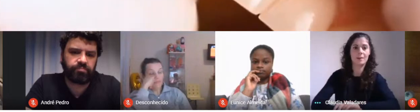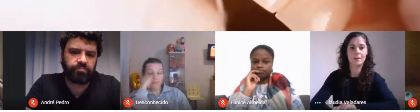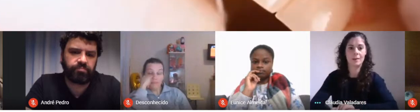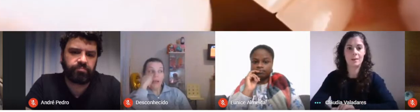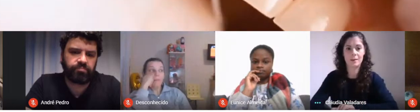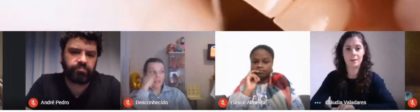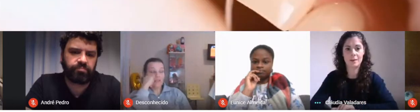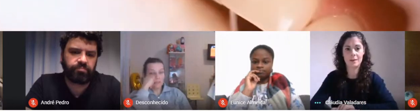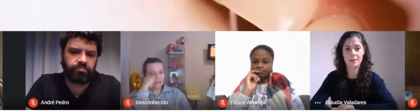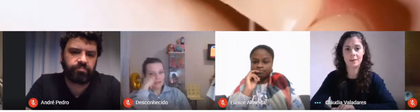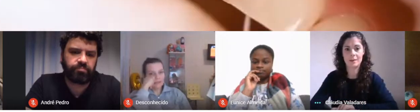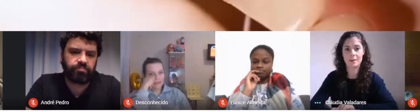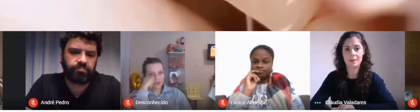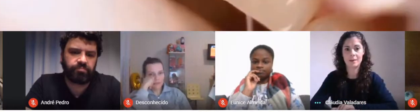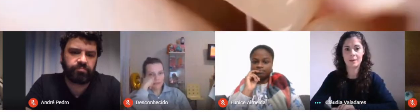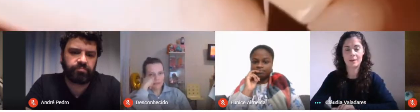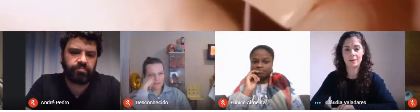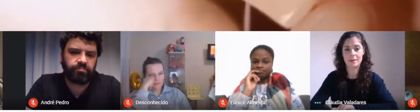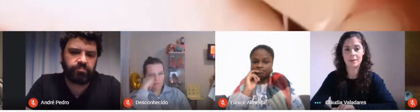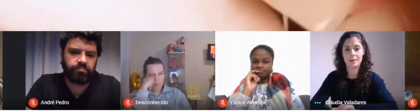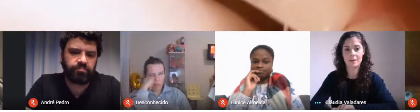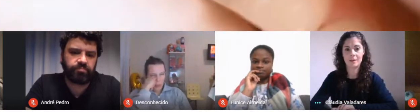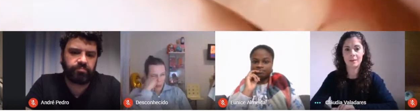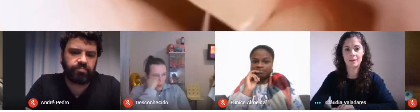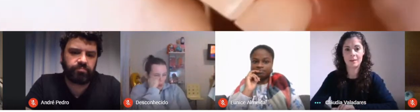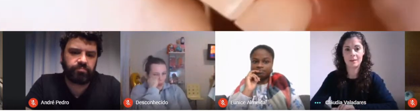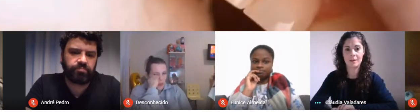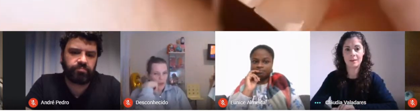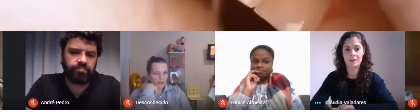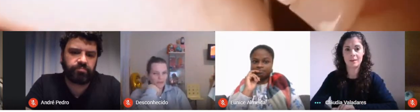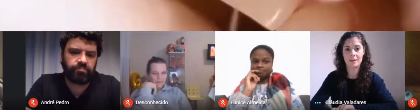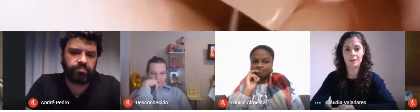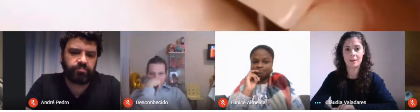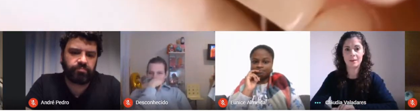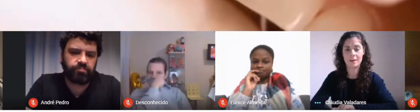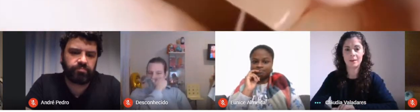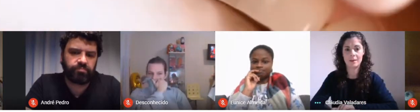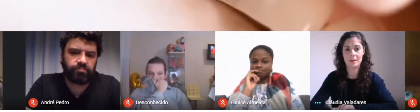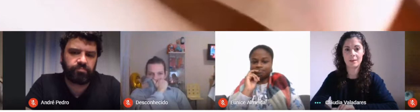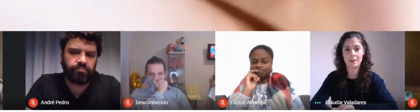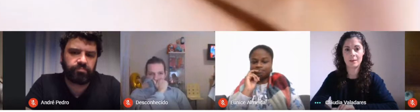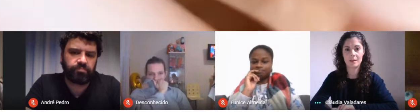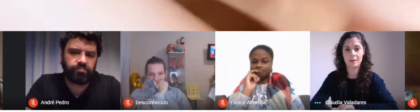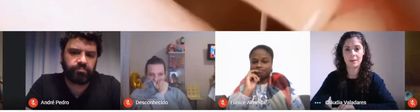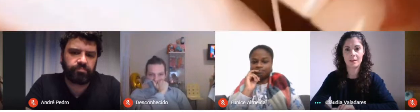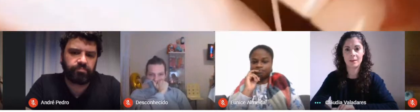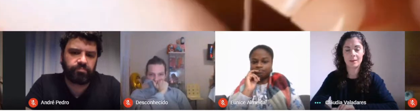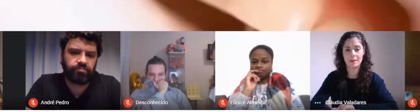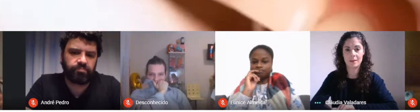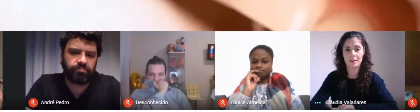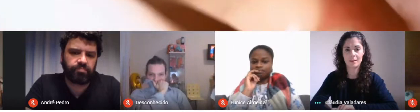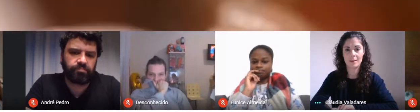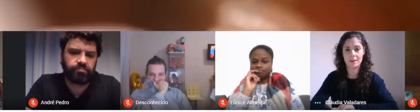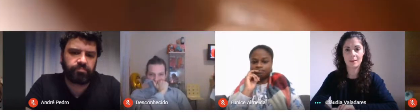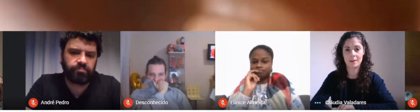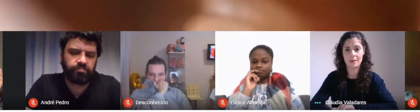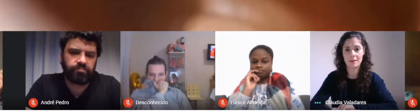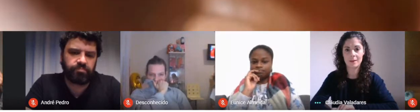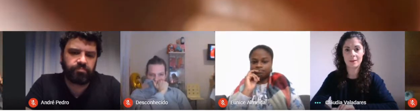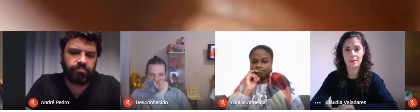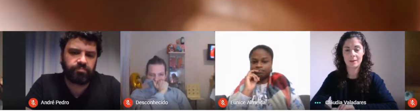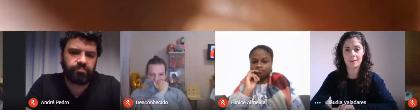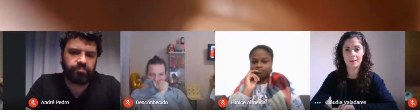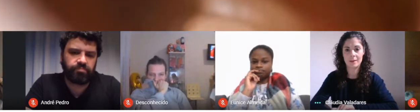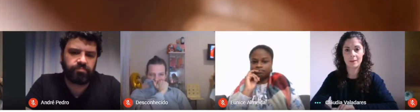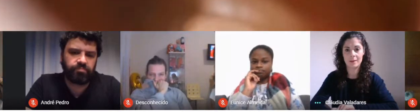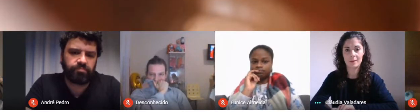e faz então movimentos de vai e vem para entrar dentro do dente. E aqui o importante é que o fio deve abraçar